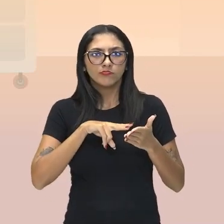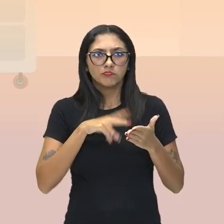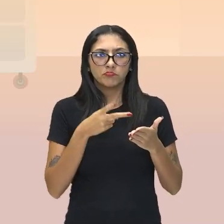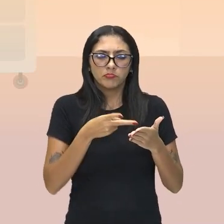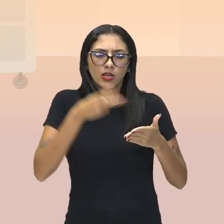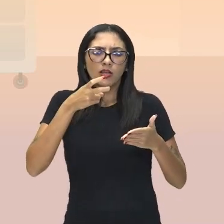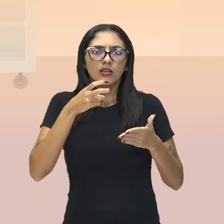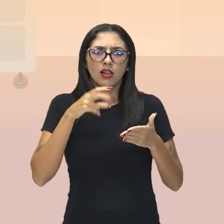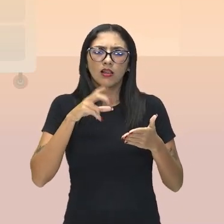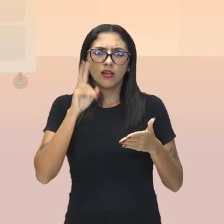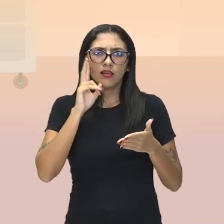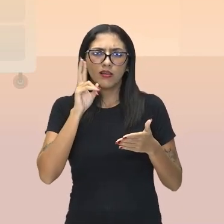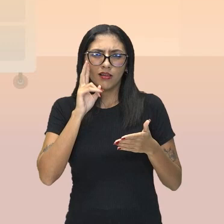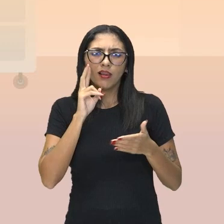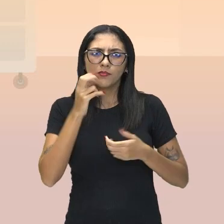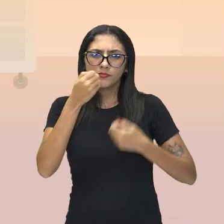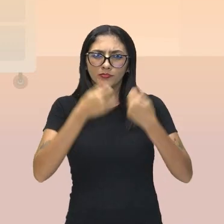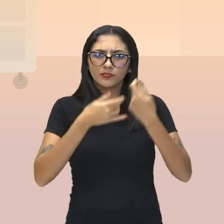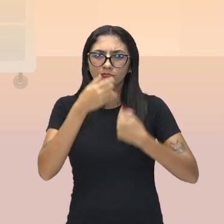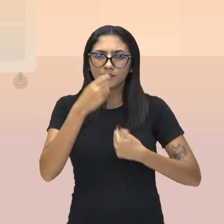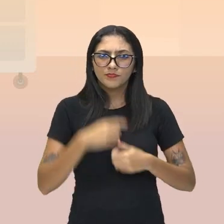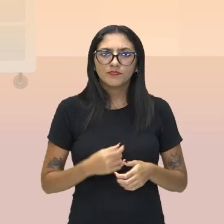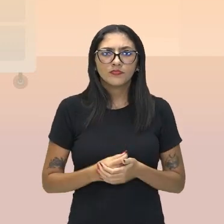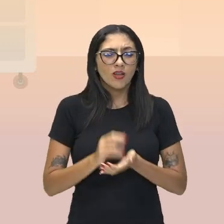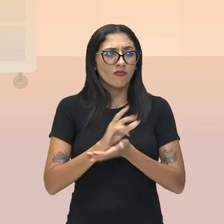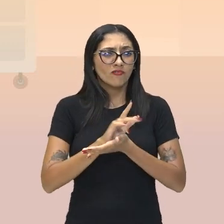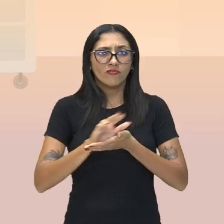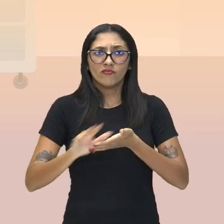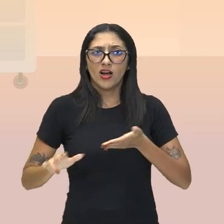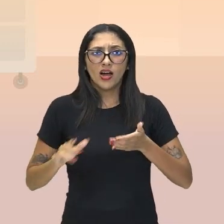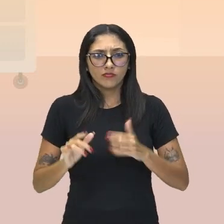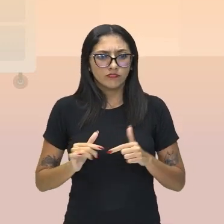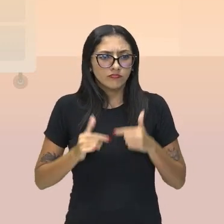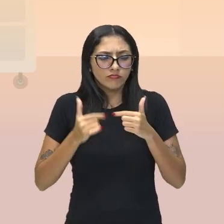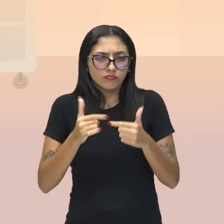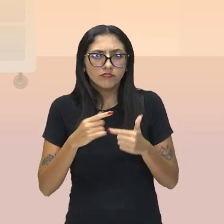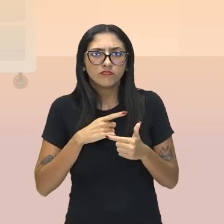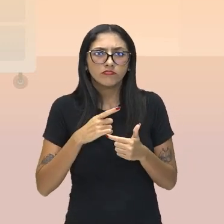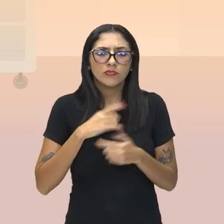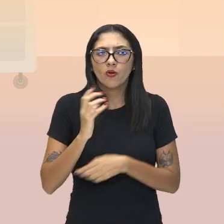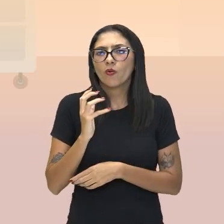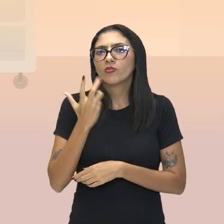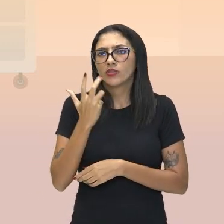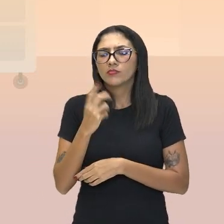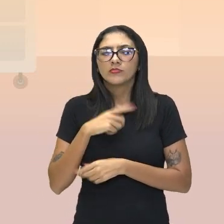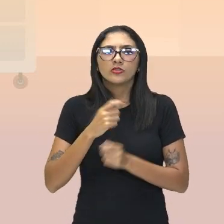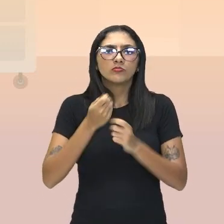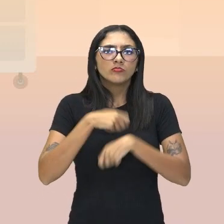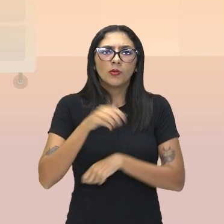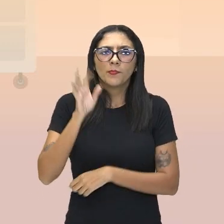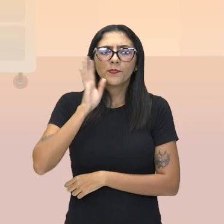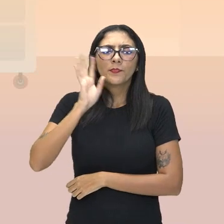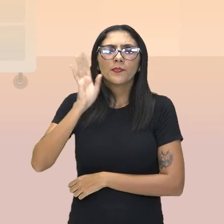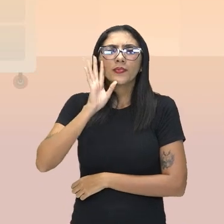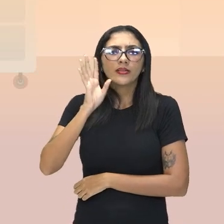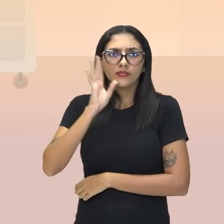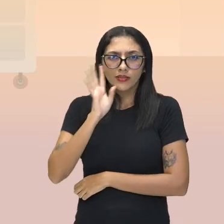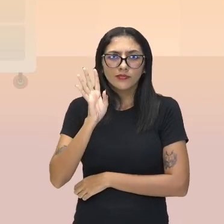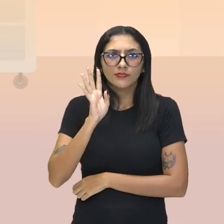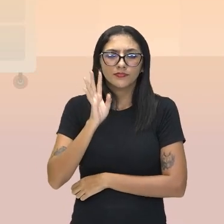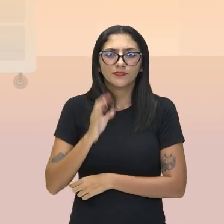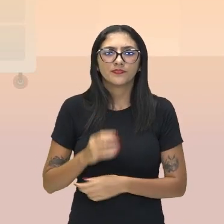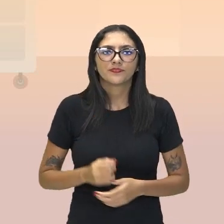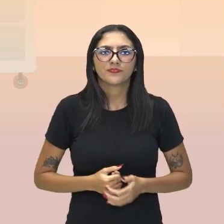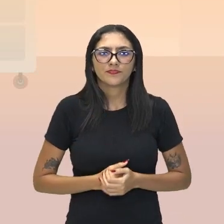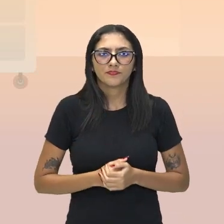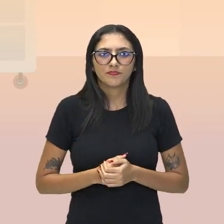eu acabei de comentar com vocês. Olha só quantas situações foram trazidas aí para a gente refletir sobre esse conto. Nós